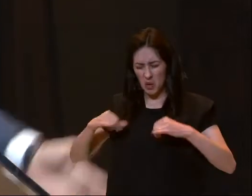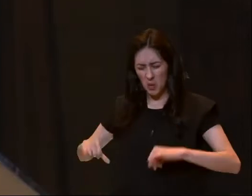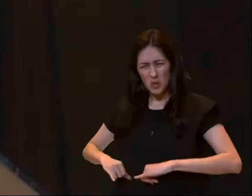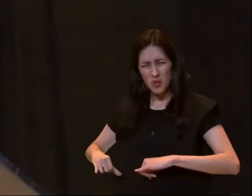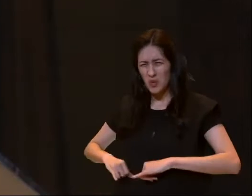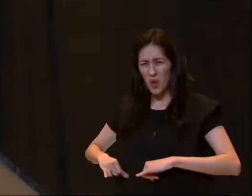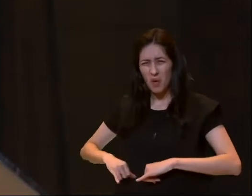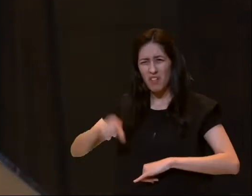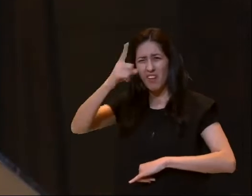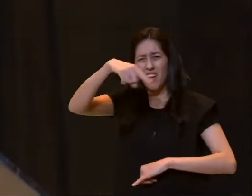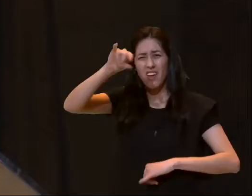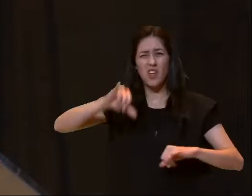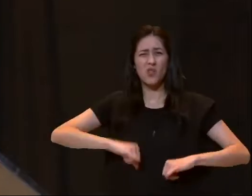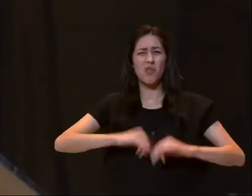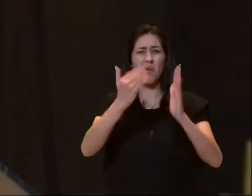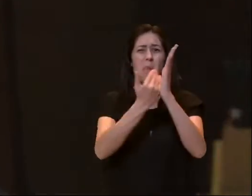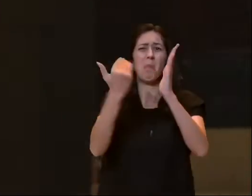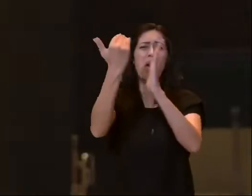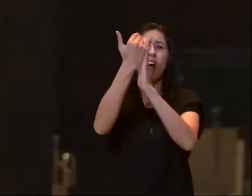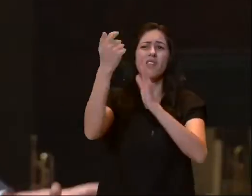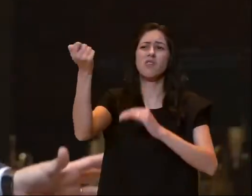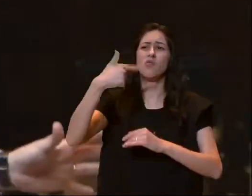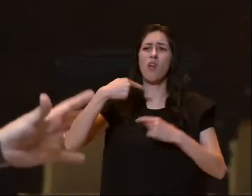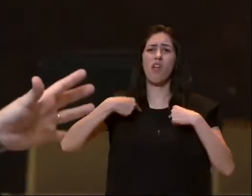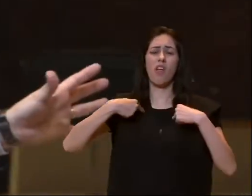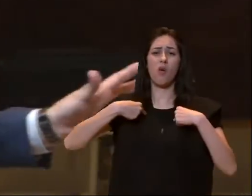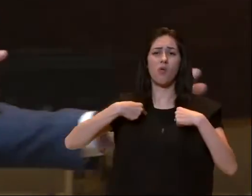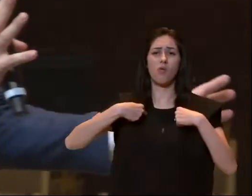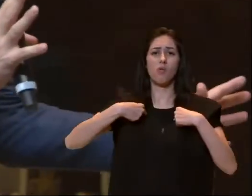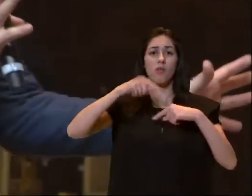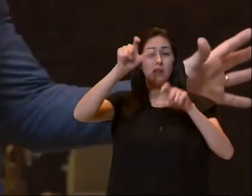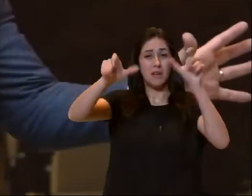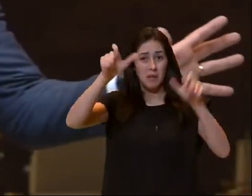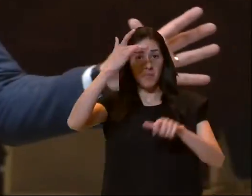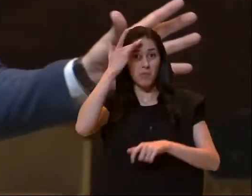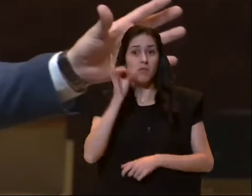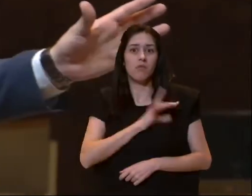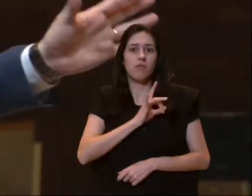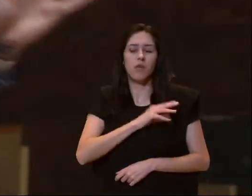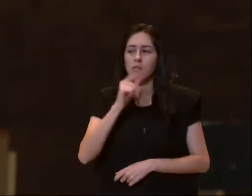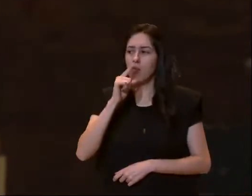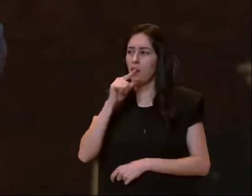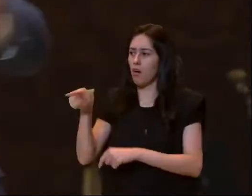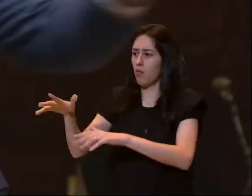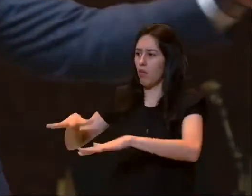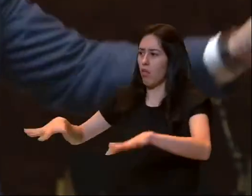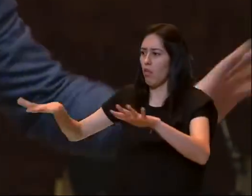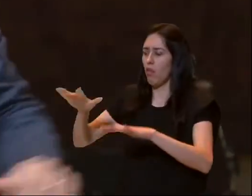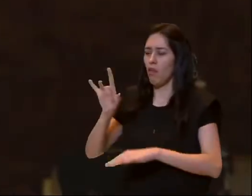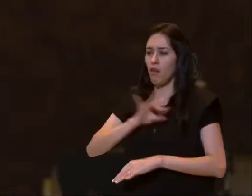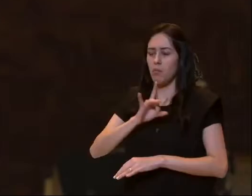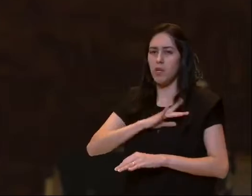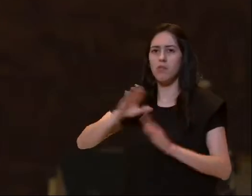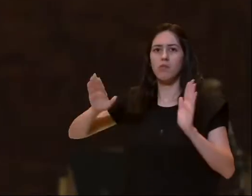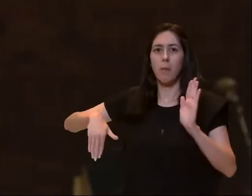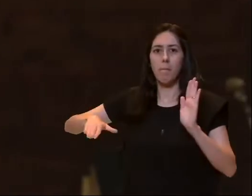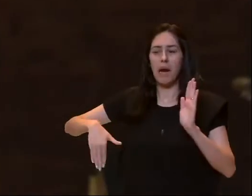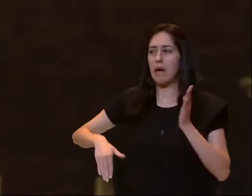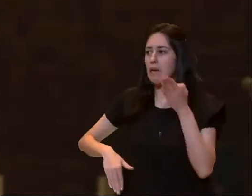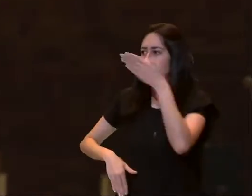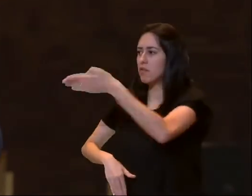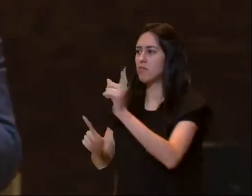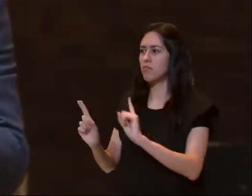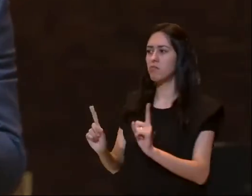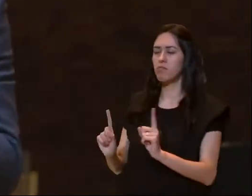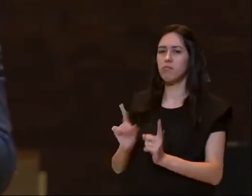a dos outros. E as pessoas têm medo da água. Ninguém entra no mar. E